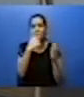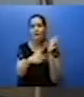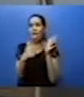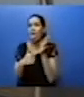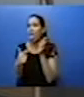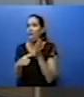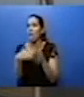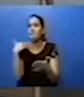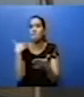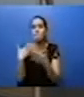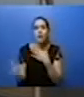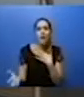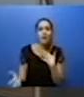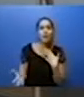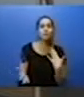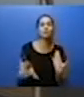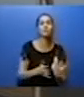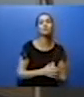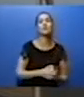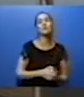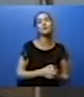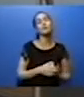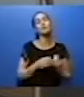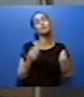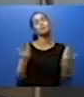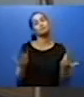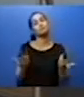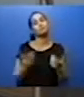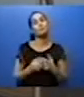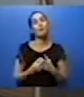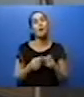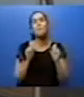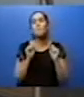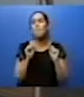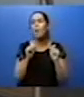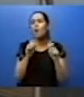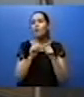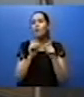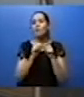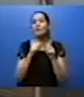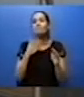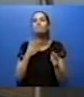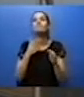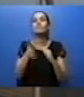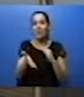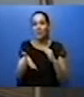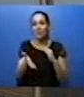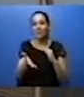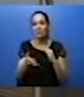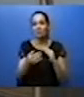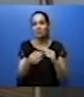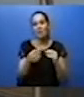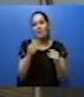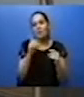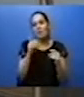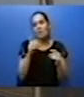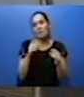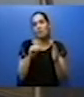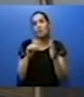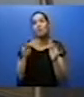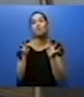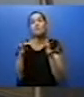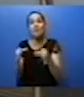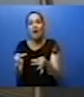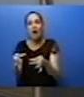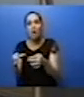risco aqui eu fico me perdendo então faz direto multiplicação sempre ficar só no final